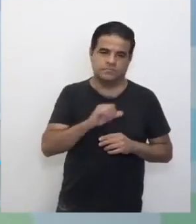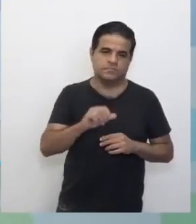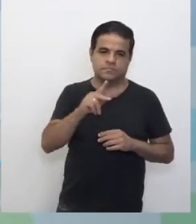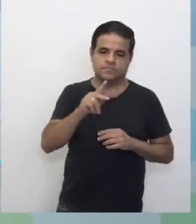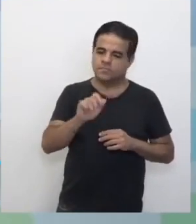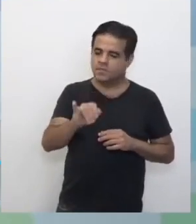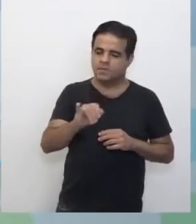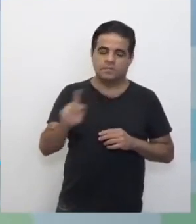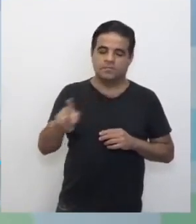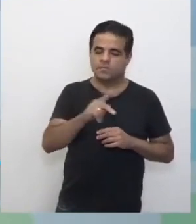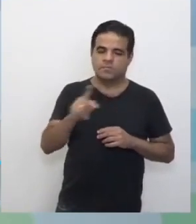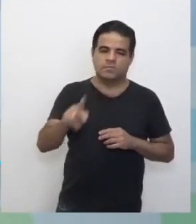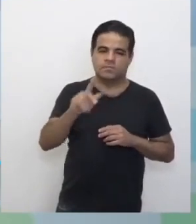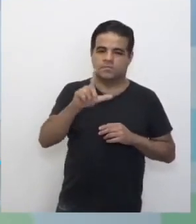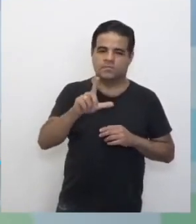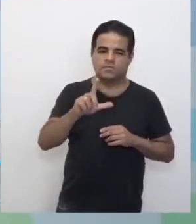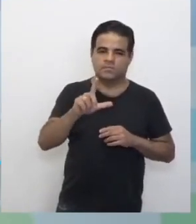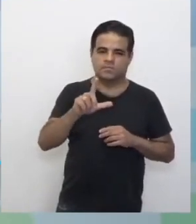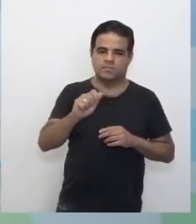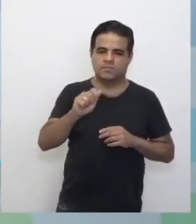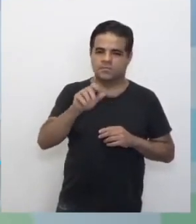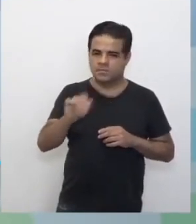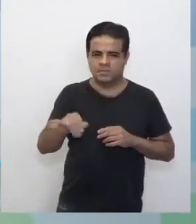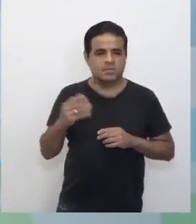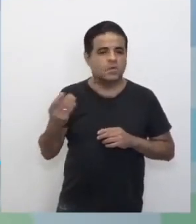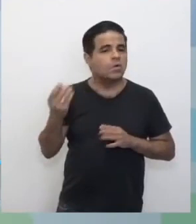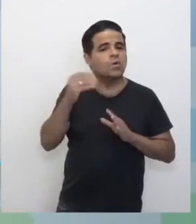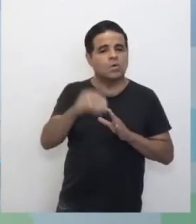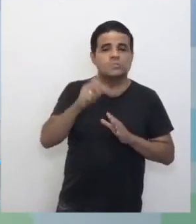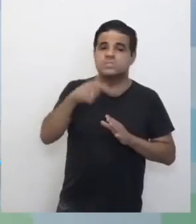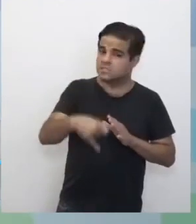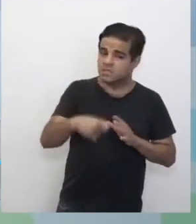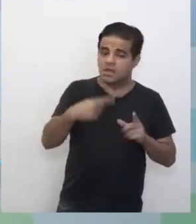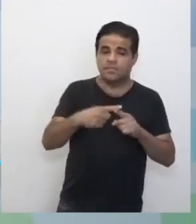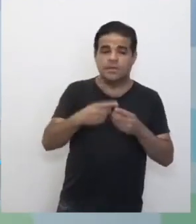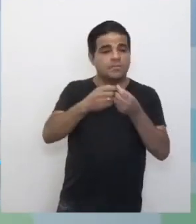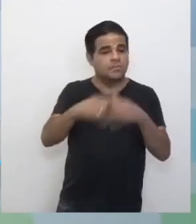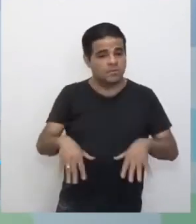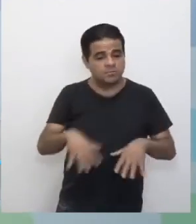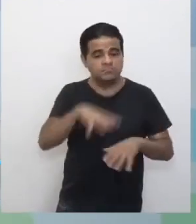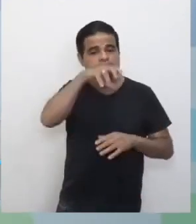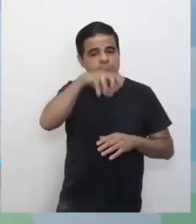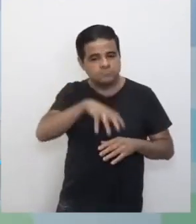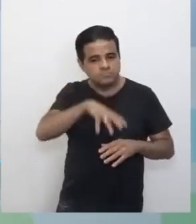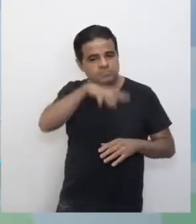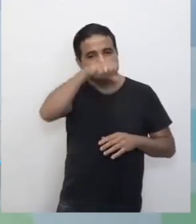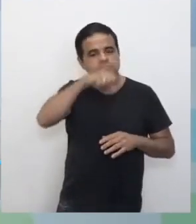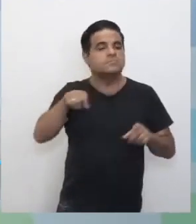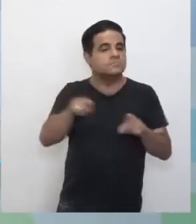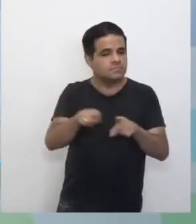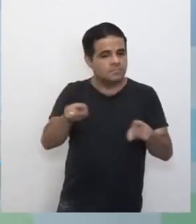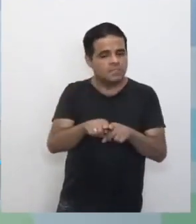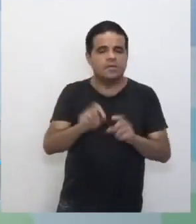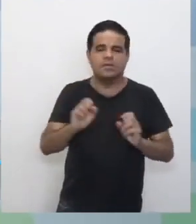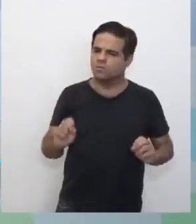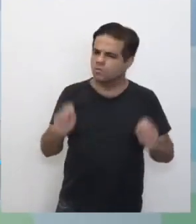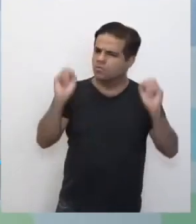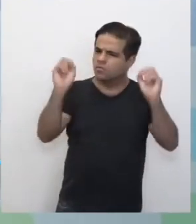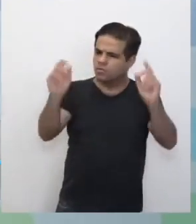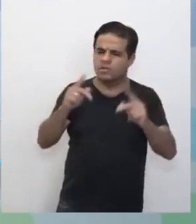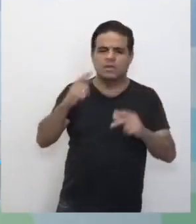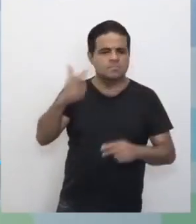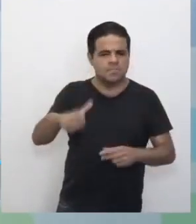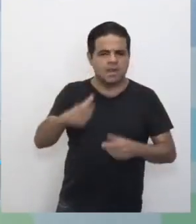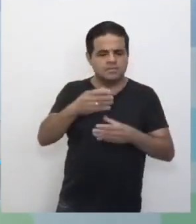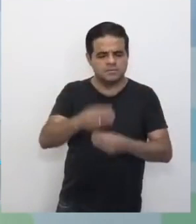PEI, professora Lassi, eu acho que é Lassi, coloca o seguinte: sim, pois prejudica a respiração. Ai, que legal. Ok, tem mais subindo